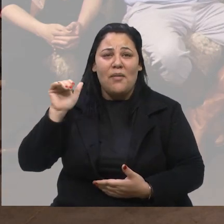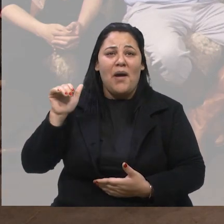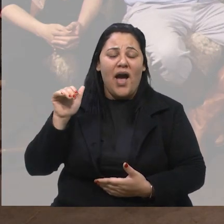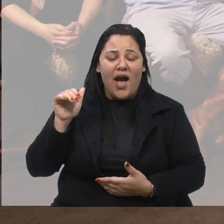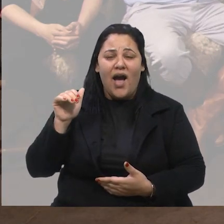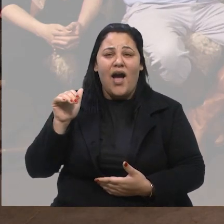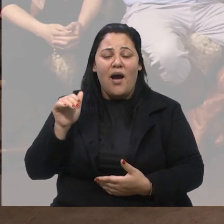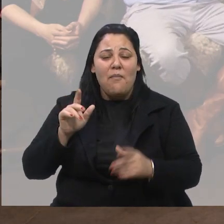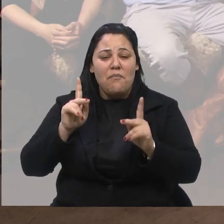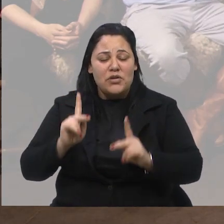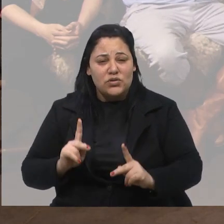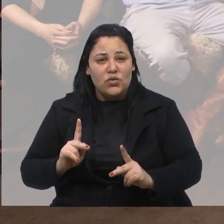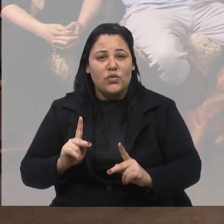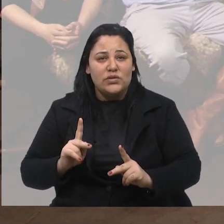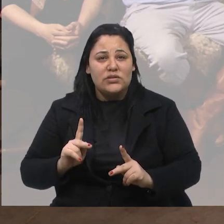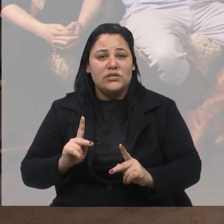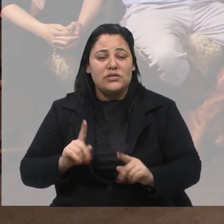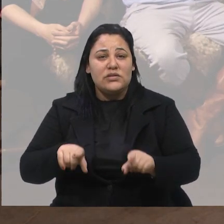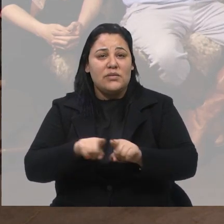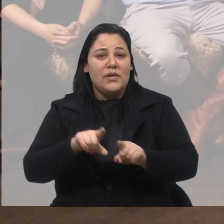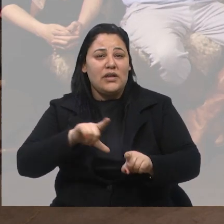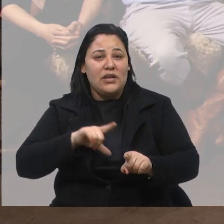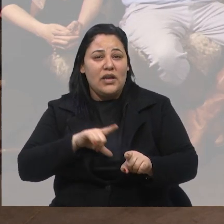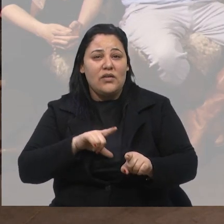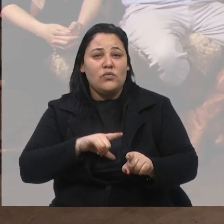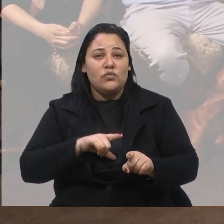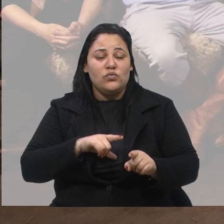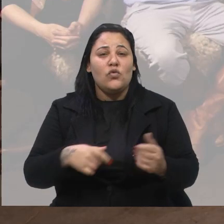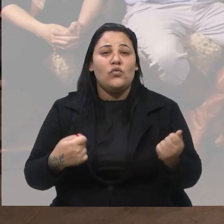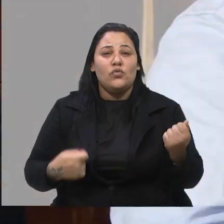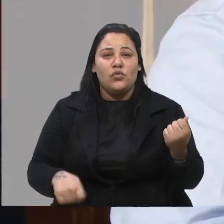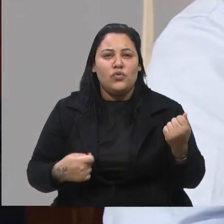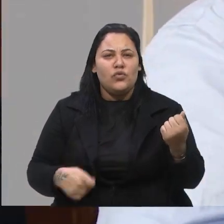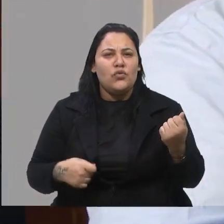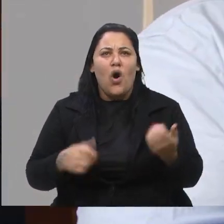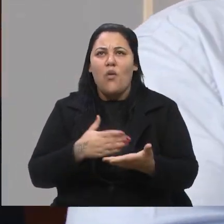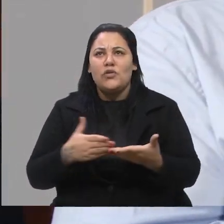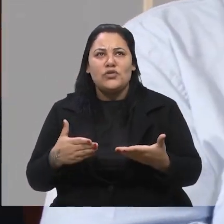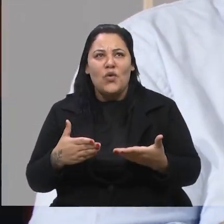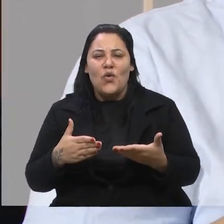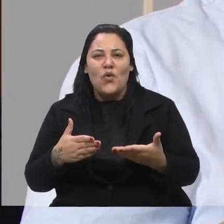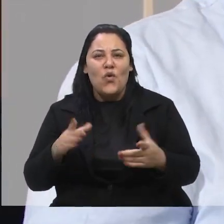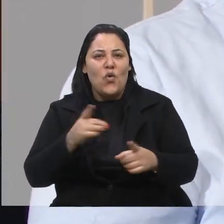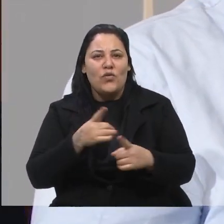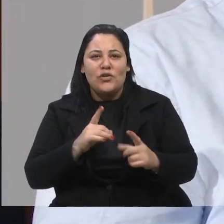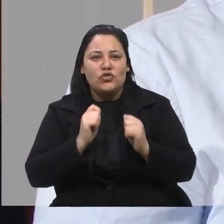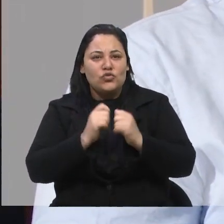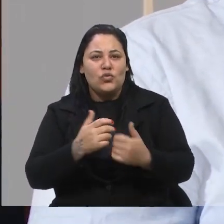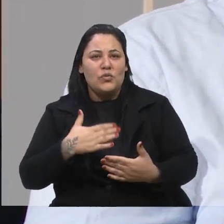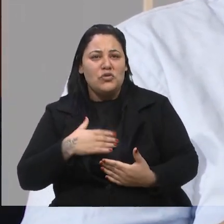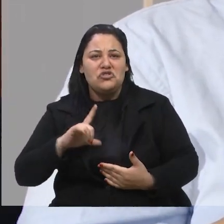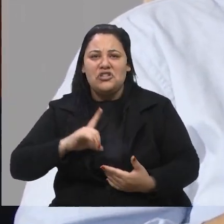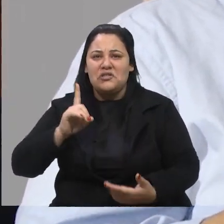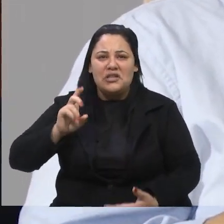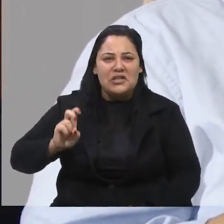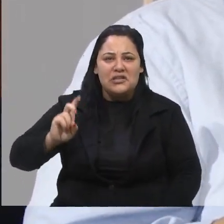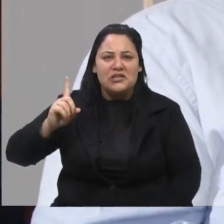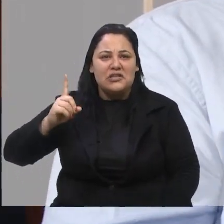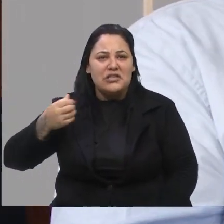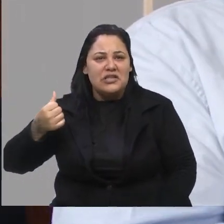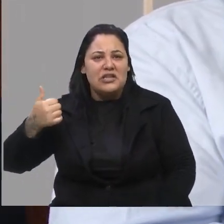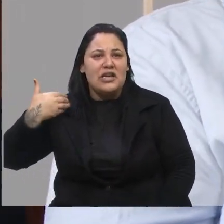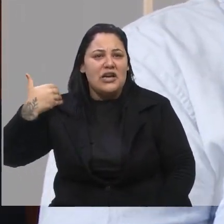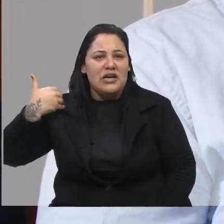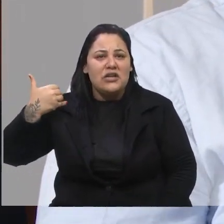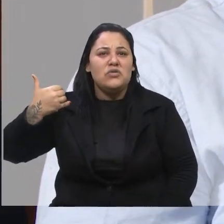também, que um grande violonista, começou a tocar comigo, tinha 15, 16 anos, um grande talento também. Então, eu